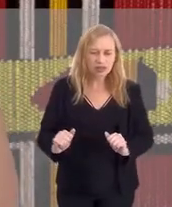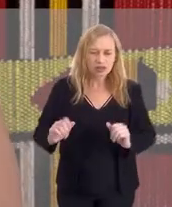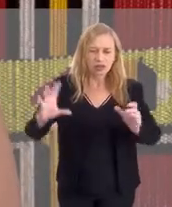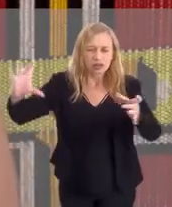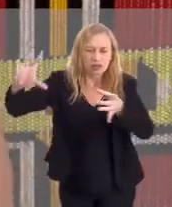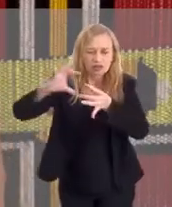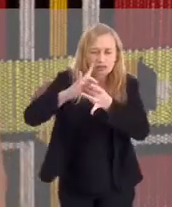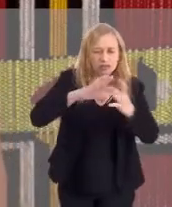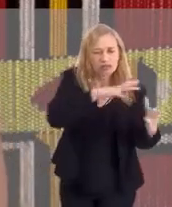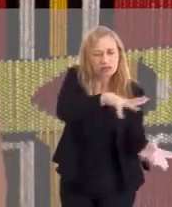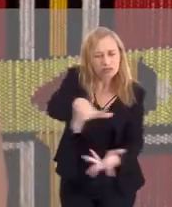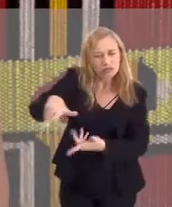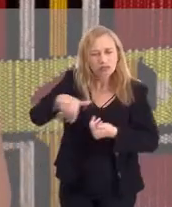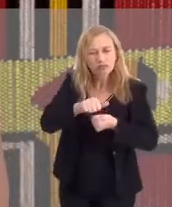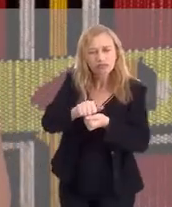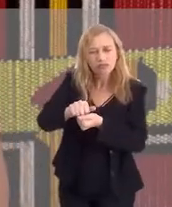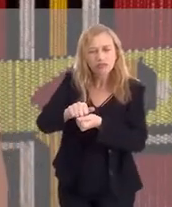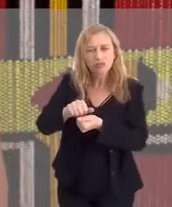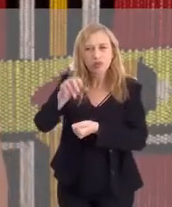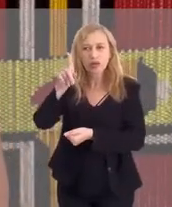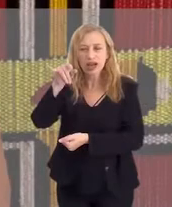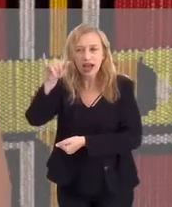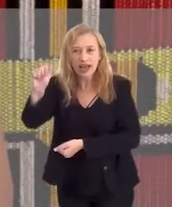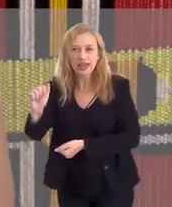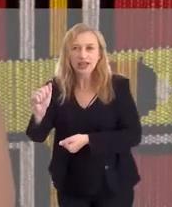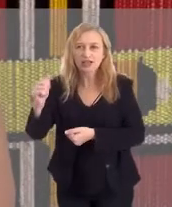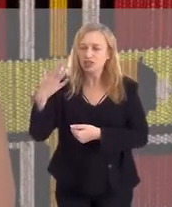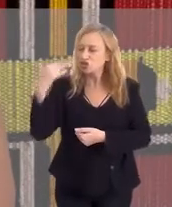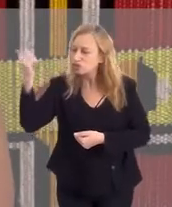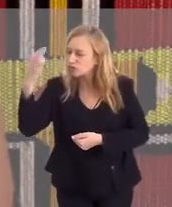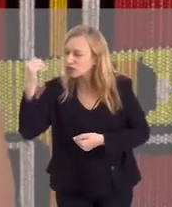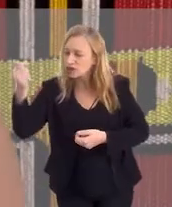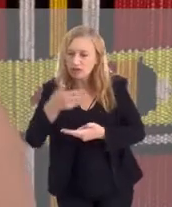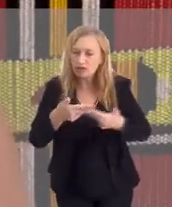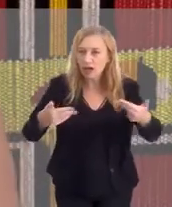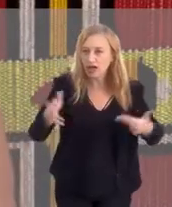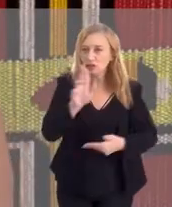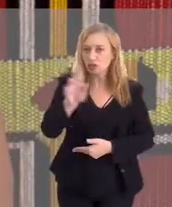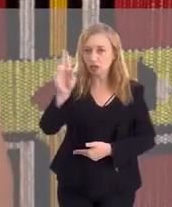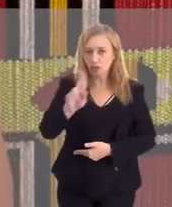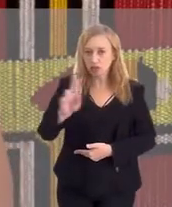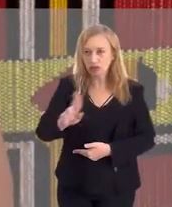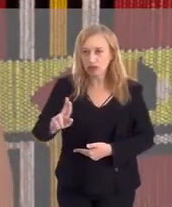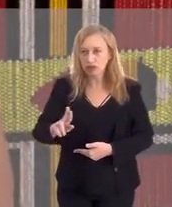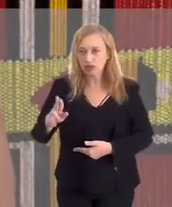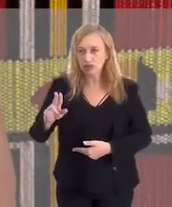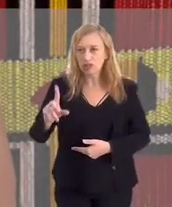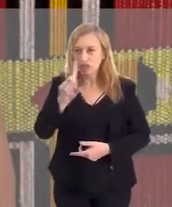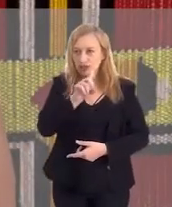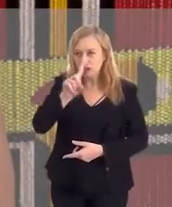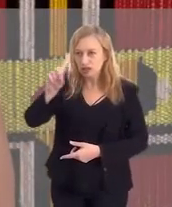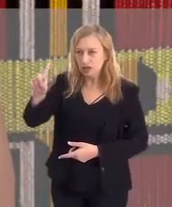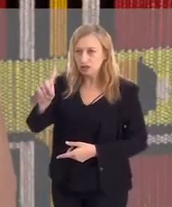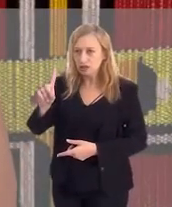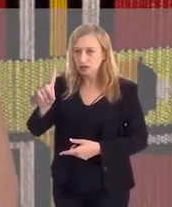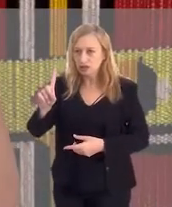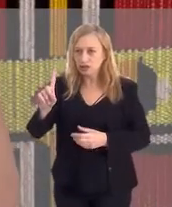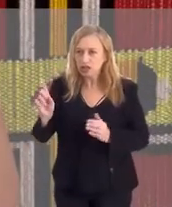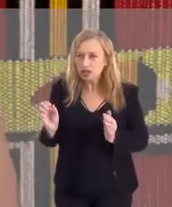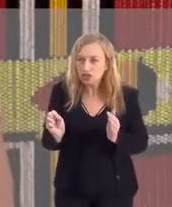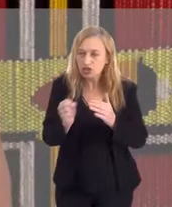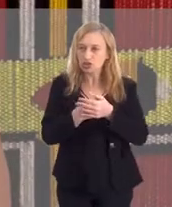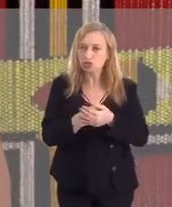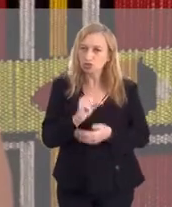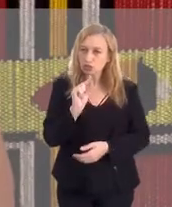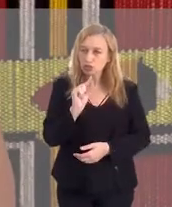com o planeta, com a Terra, com a Mãe Terra, com Gaia, né? Pachamama, aí vem os vários nomes da Terra. É quando a gente se recolhe um